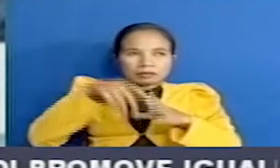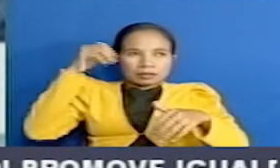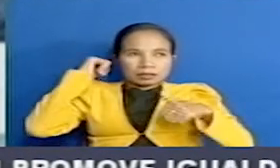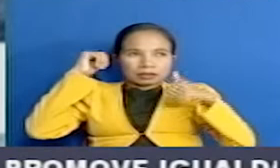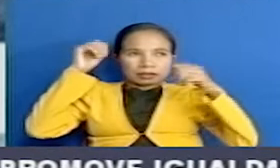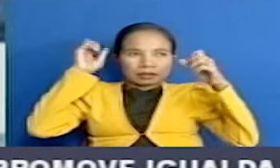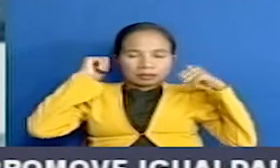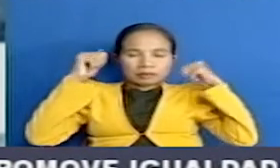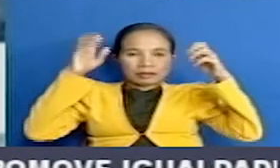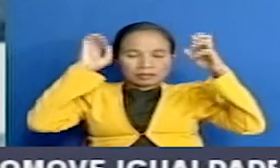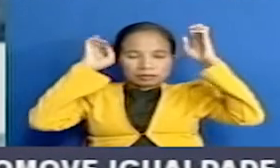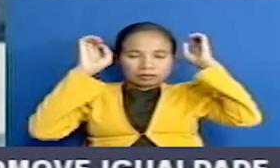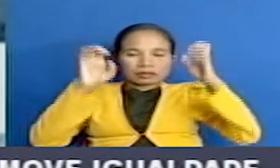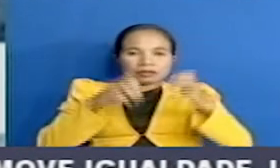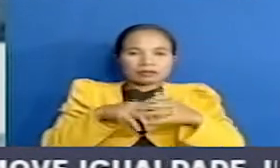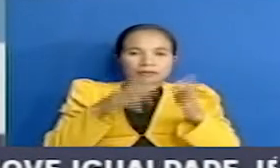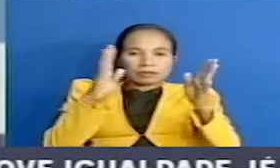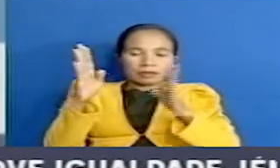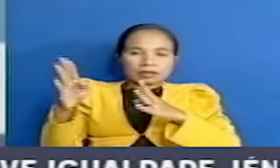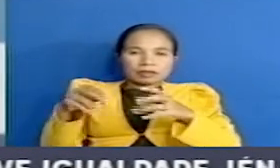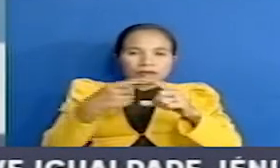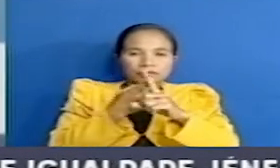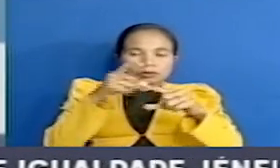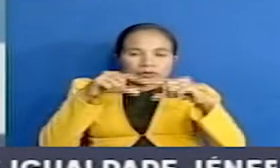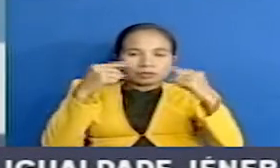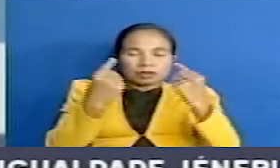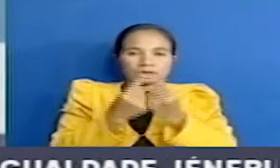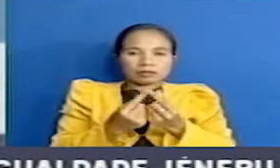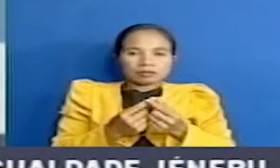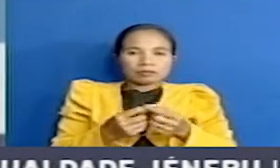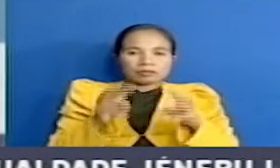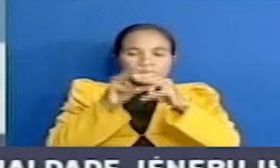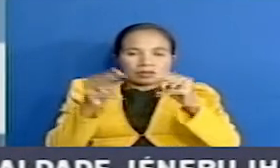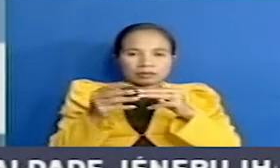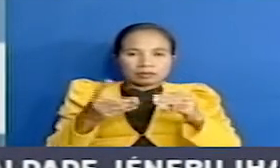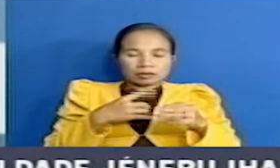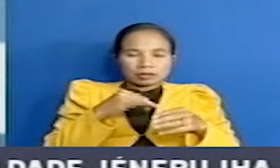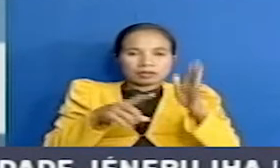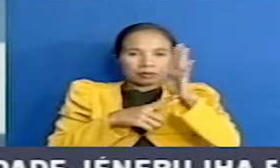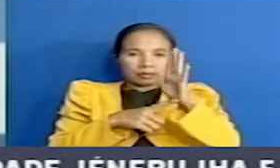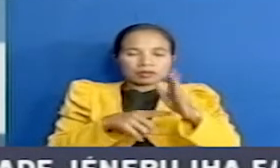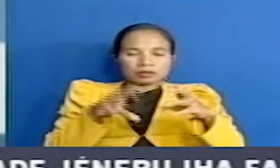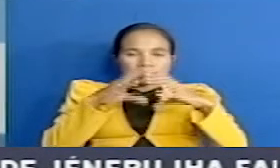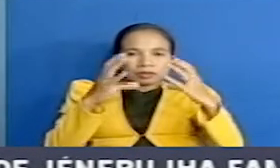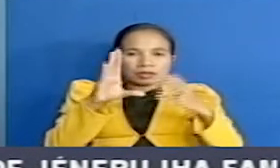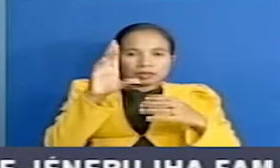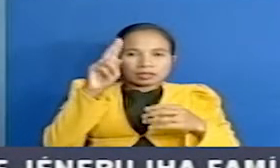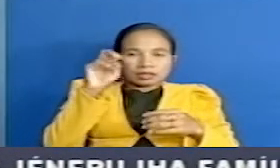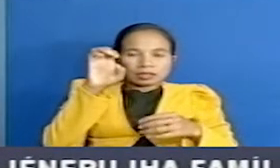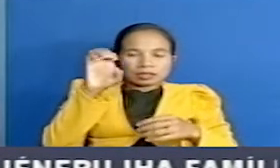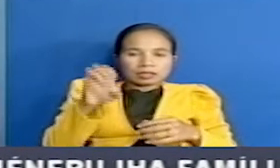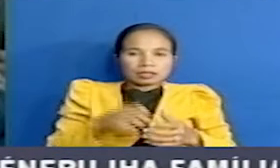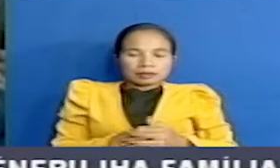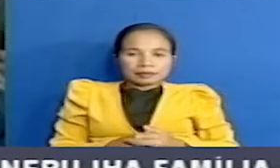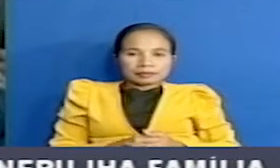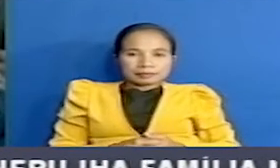cívica, ne promove a Comissão Nacional de Eleição município de Li. Representante comissária CNE destaca município de Li,